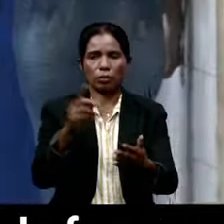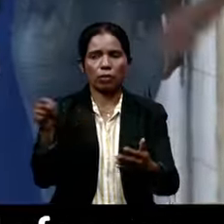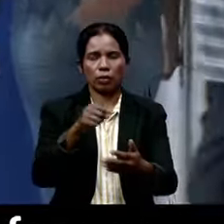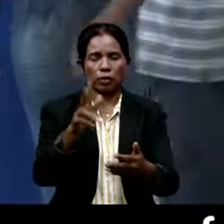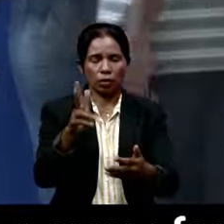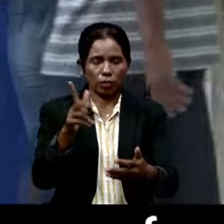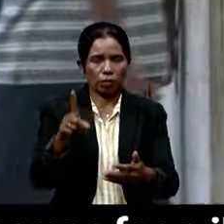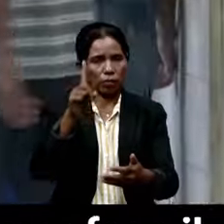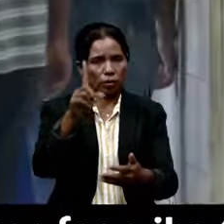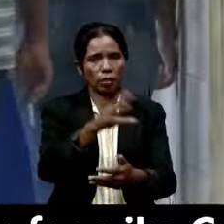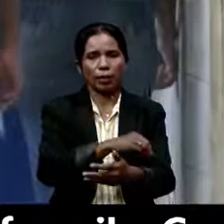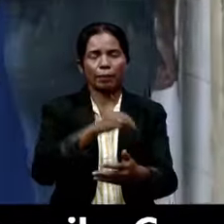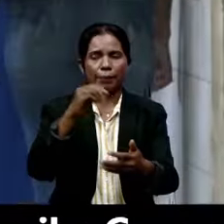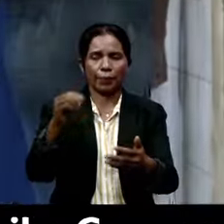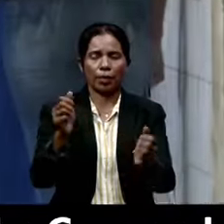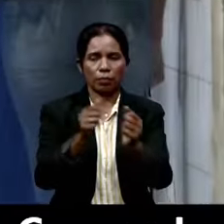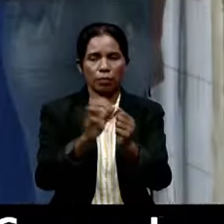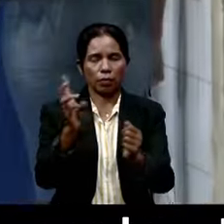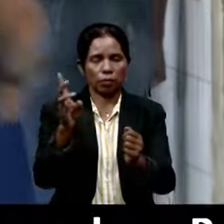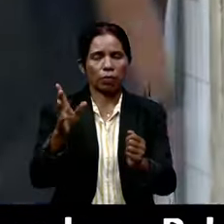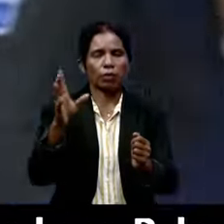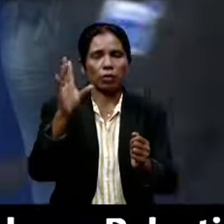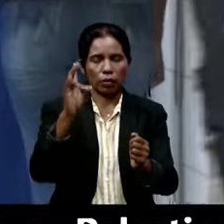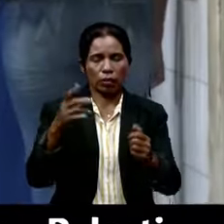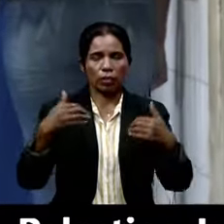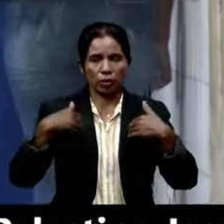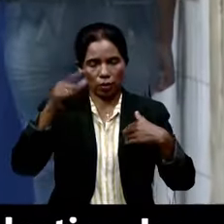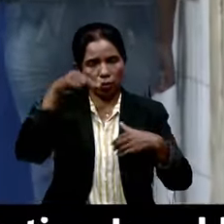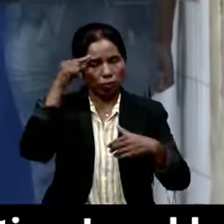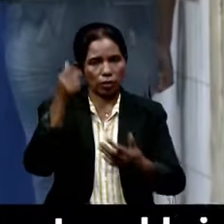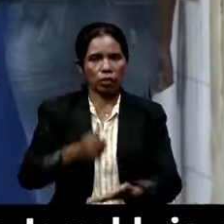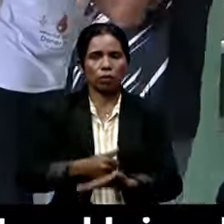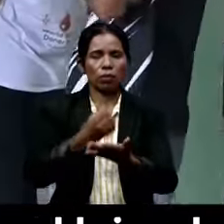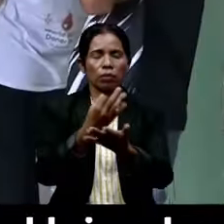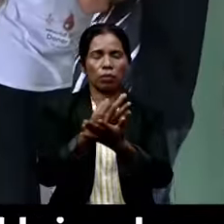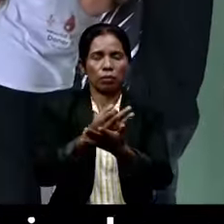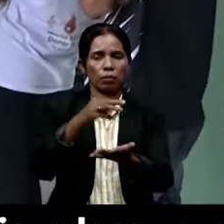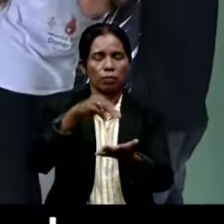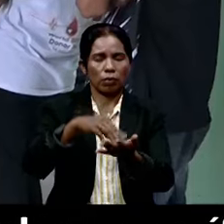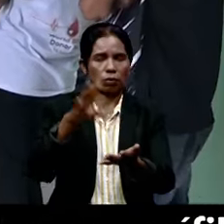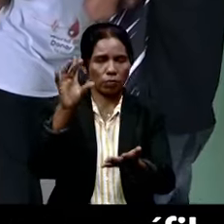resingida no por cento ne nul resingitu mak stock ia hela tamane governo apoia tan orçamento milhão valo